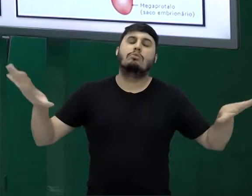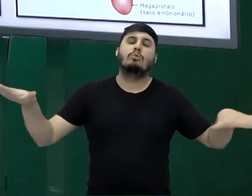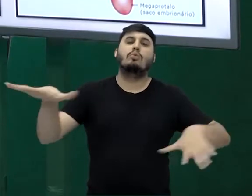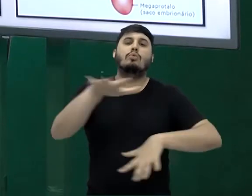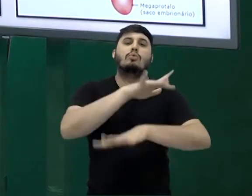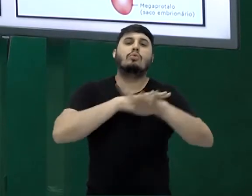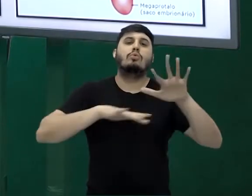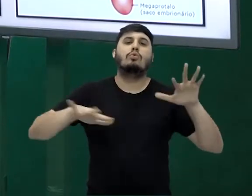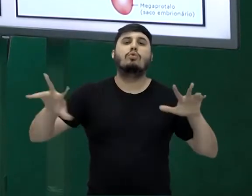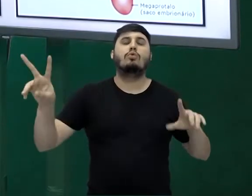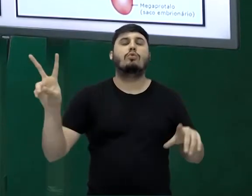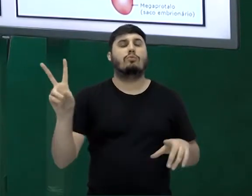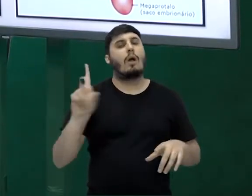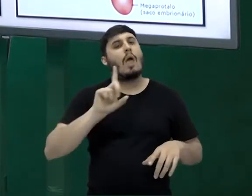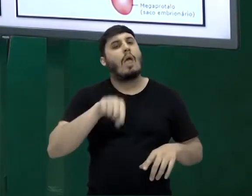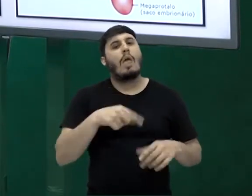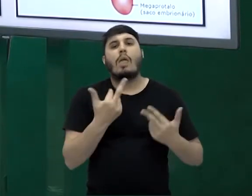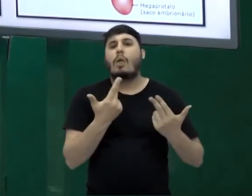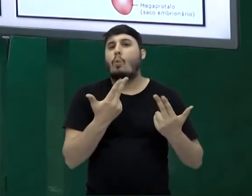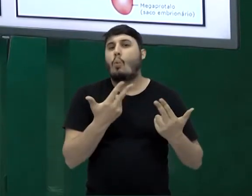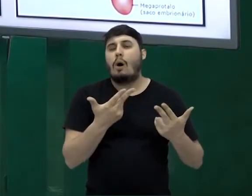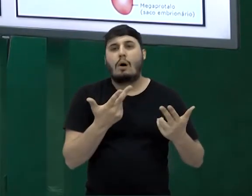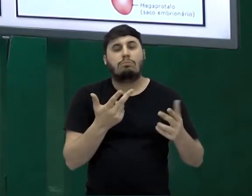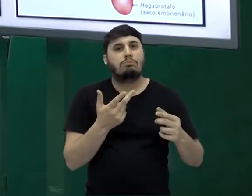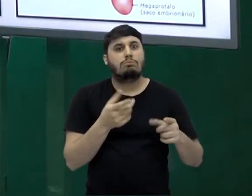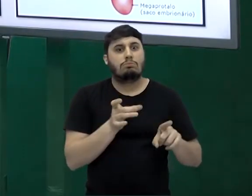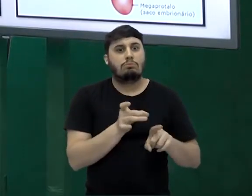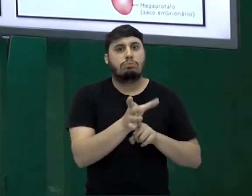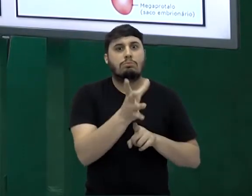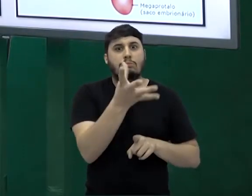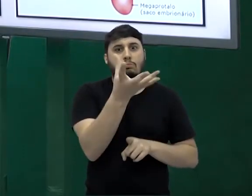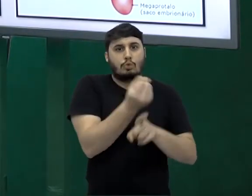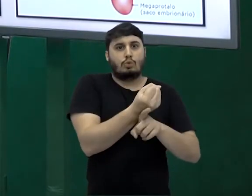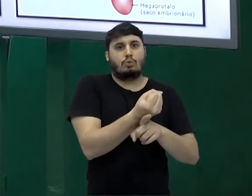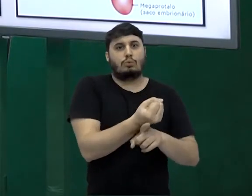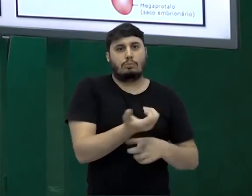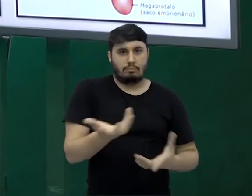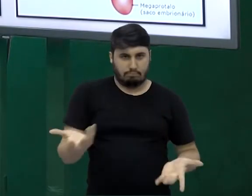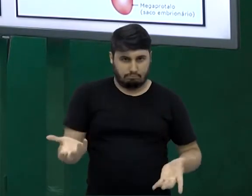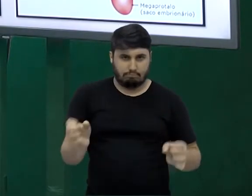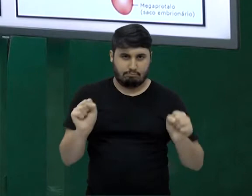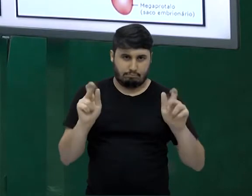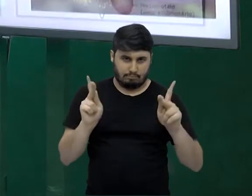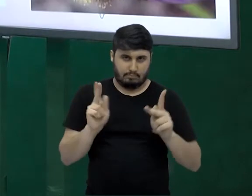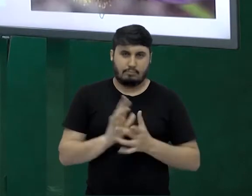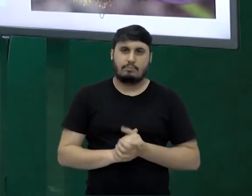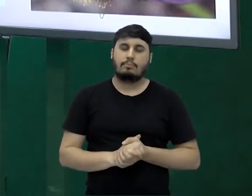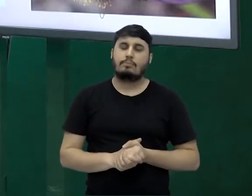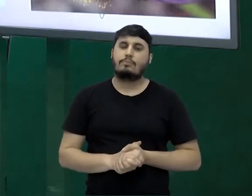feminino, formou o tubo polínico, houve a fecundação. Ok?